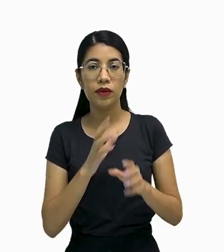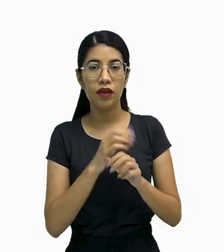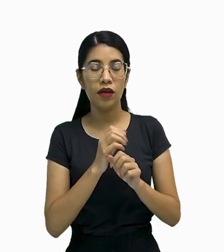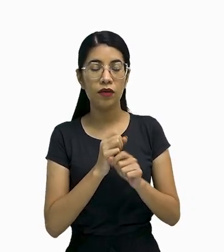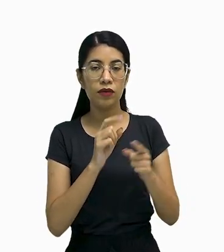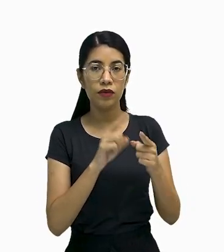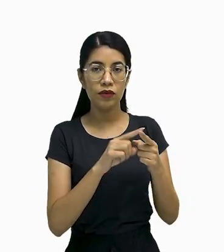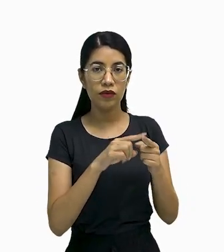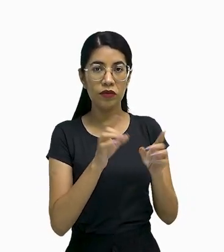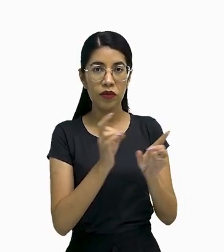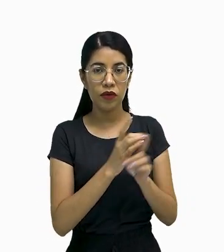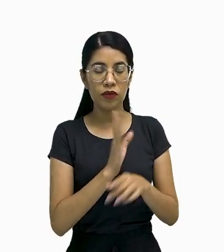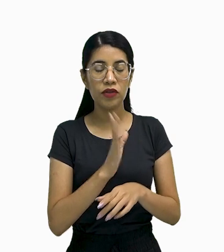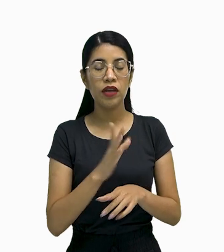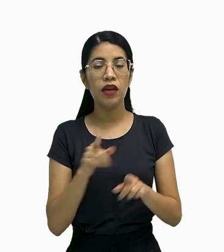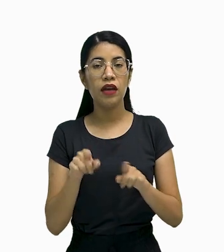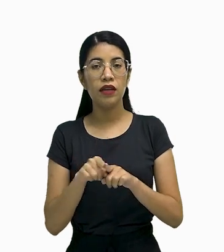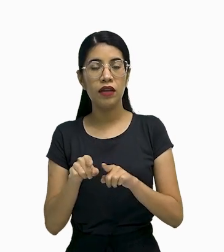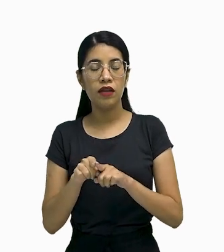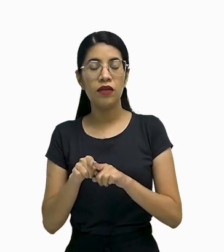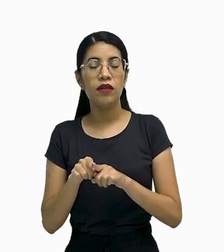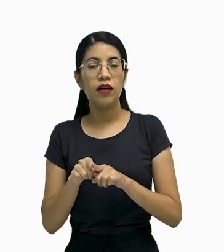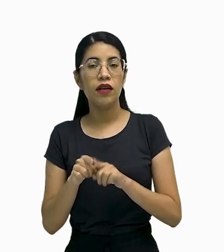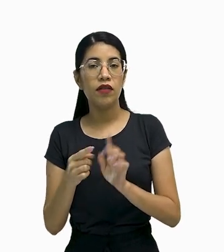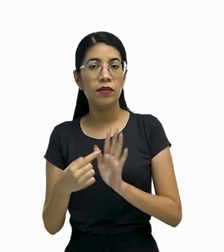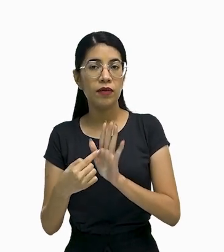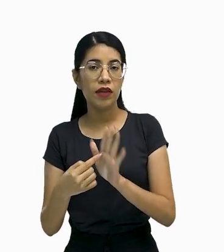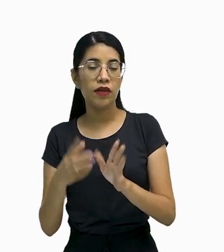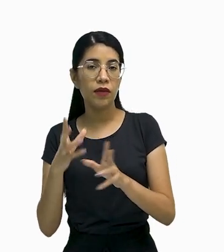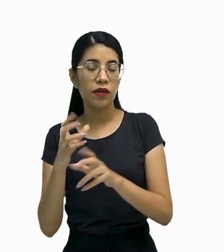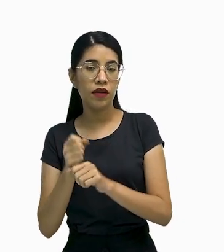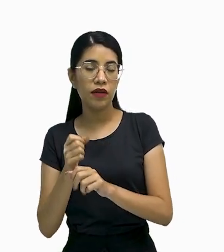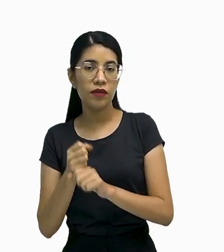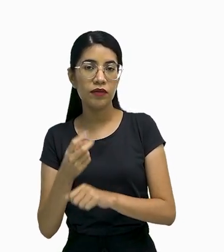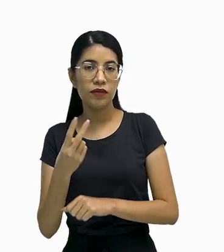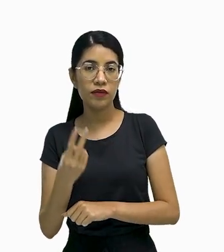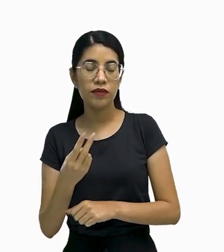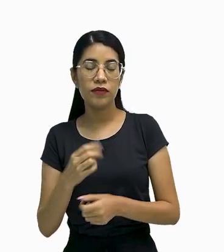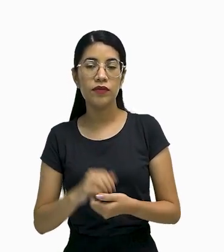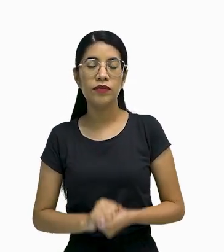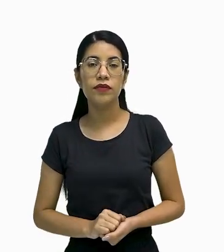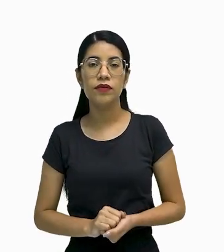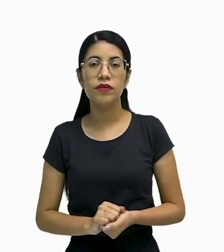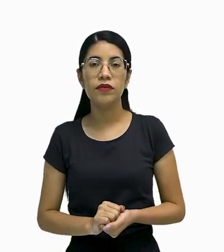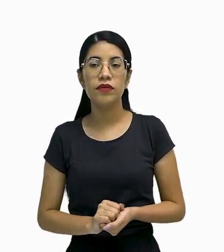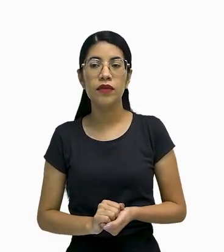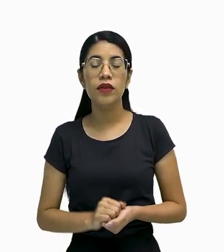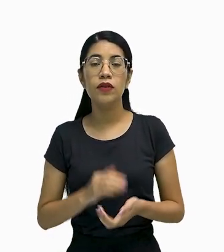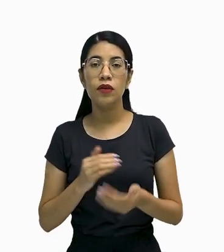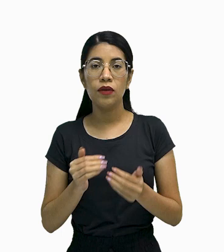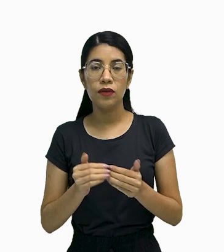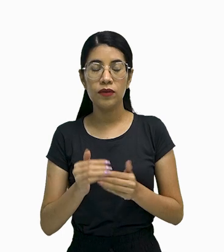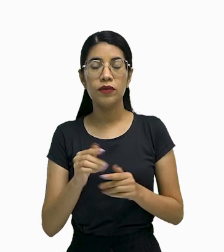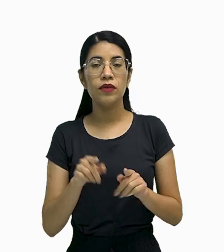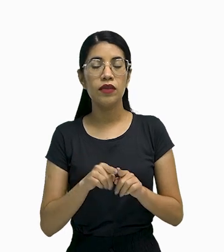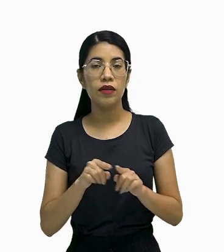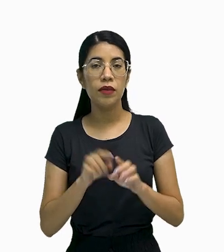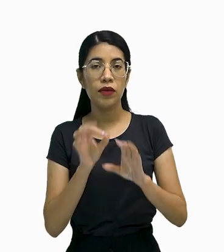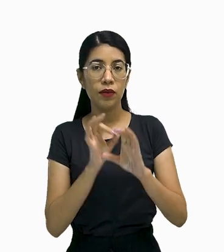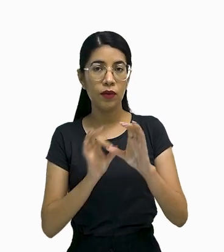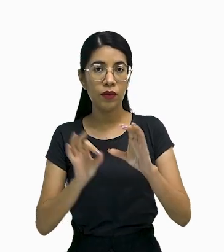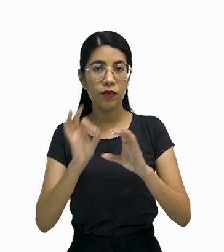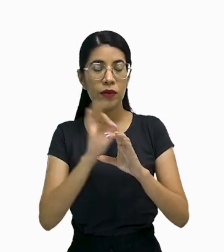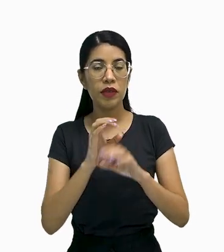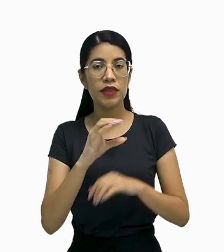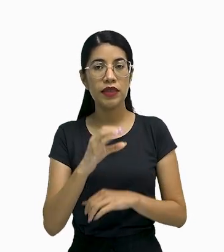maneira 2. Vamos colocar assim, tá bom? Vamos partir aqui, então, da forma do comprimento. Ó. 2